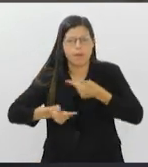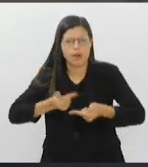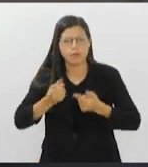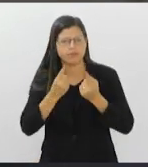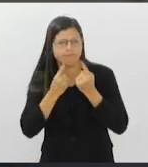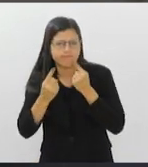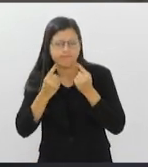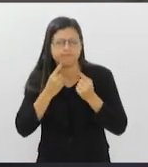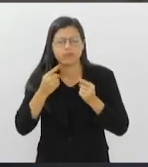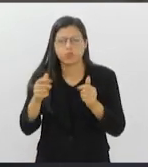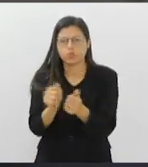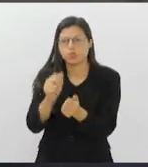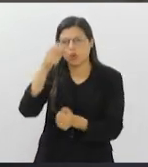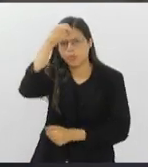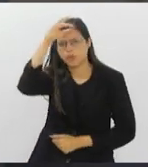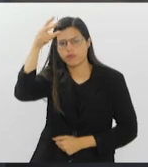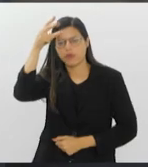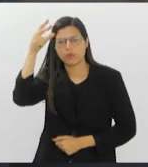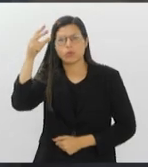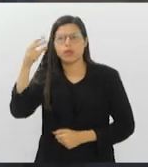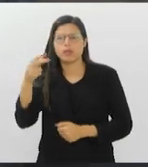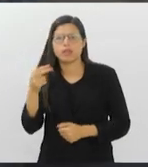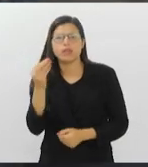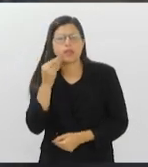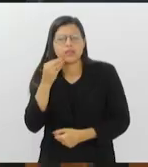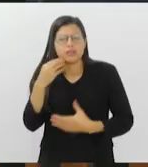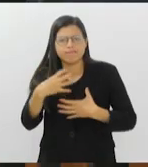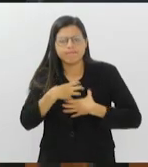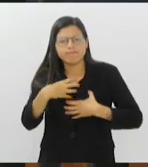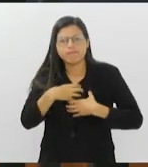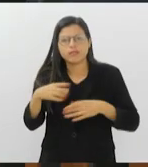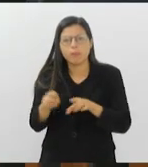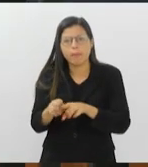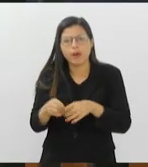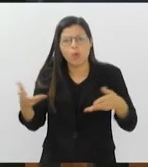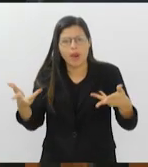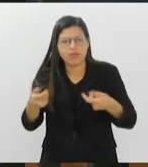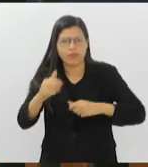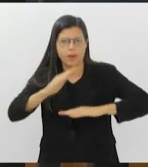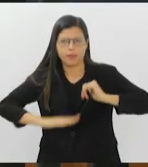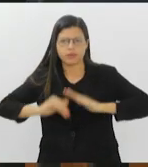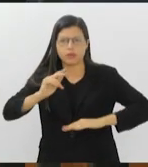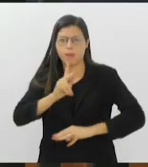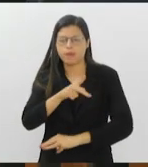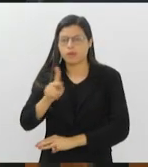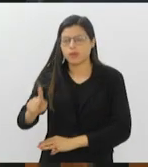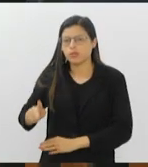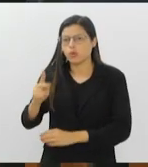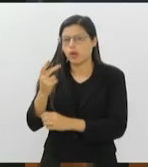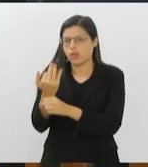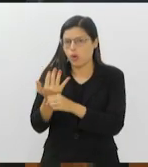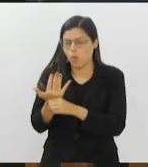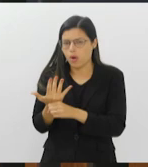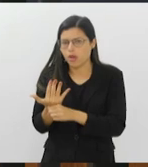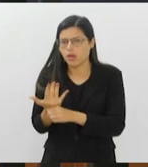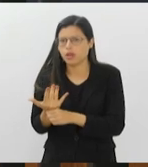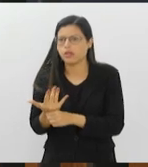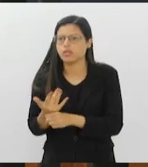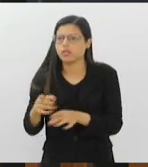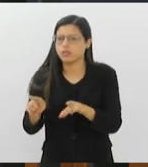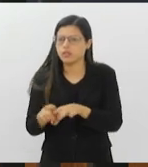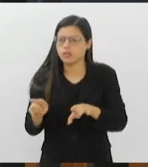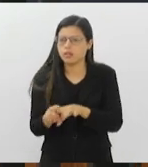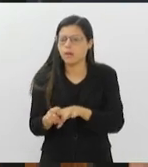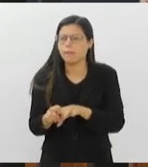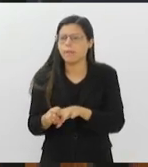essas prefeituras, fazendo a sensibilização e a qualificação desses profissionais. A professora da Universidade Estadual do Rio de Janeiro e integrante da